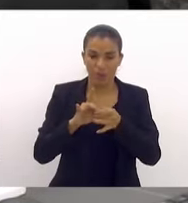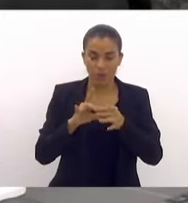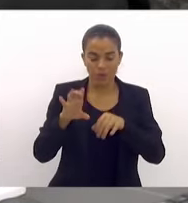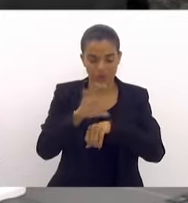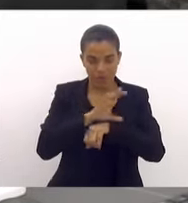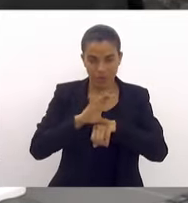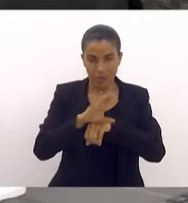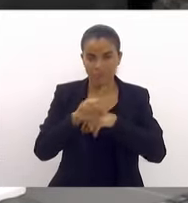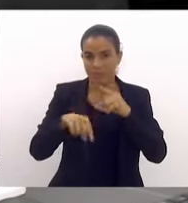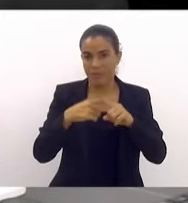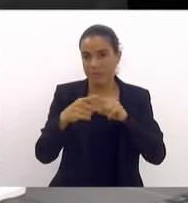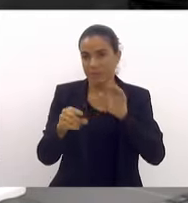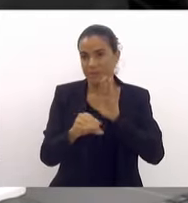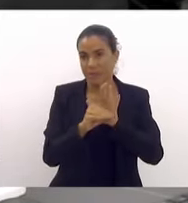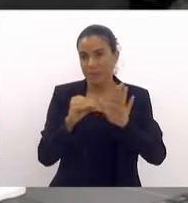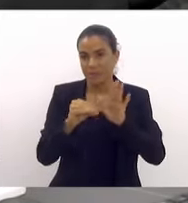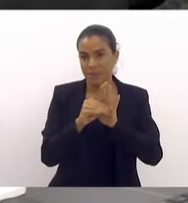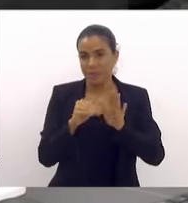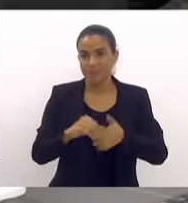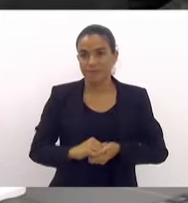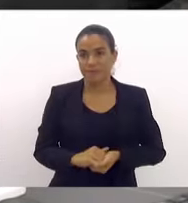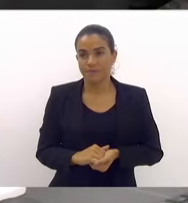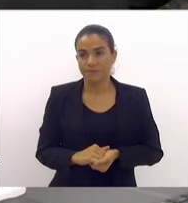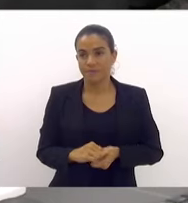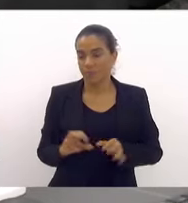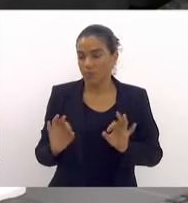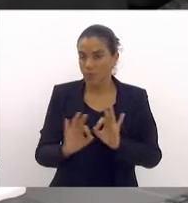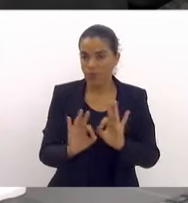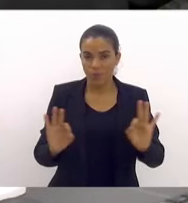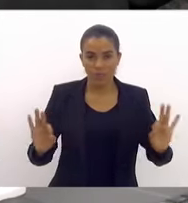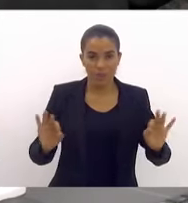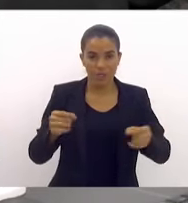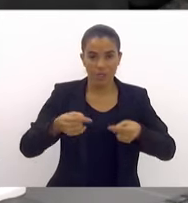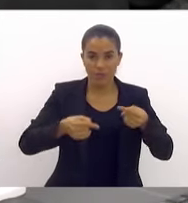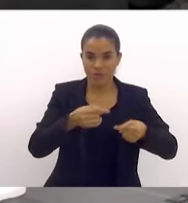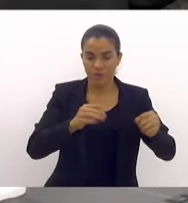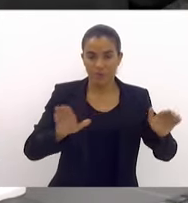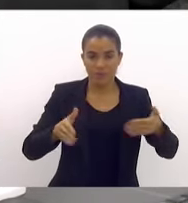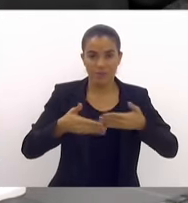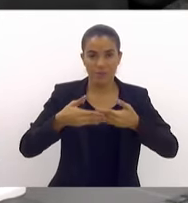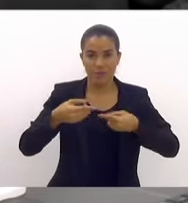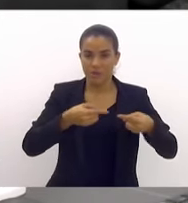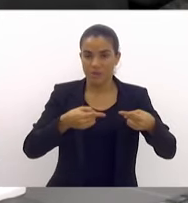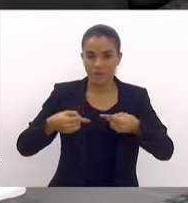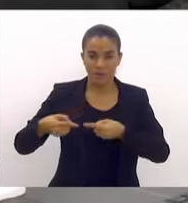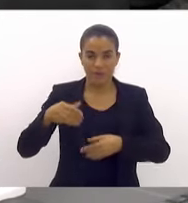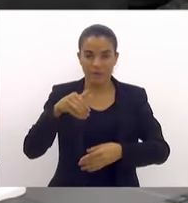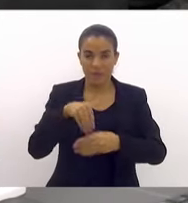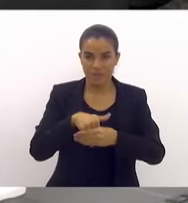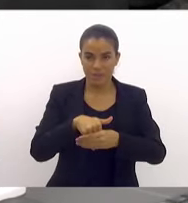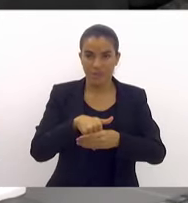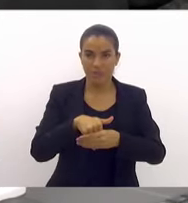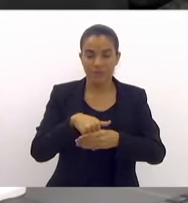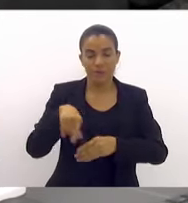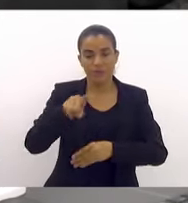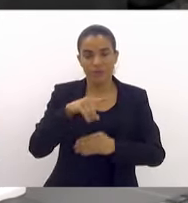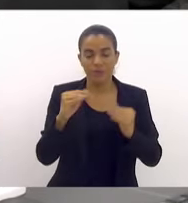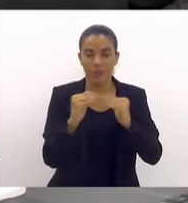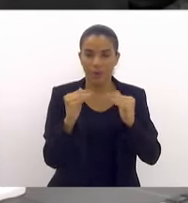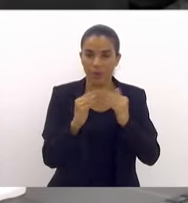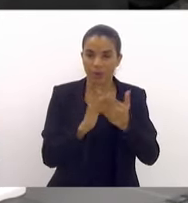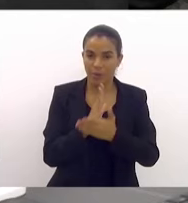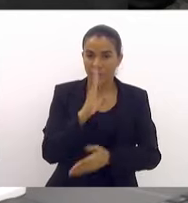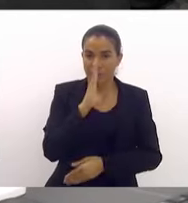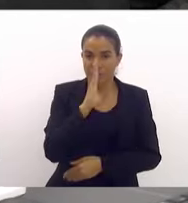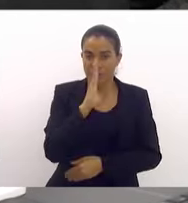emendas. Em discussão. Não havendo quem queira discutir, encerrada a discussão, em votação. Senhores que aprovam, permaneçam